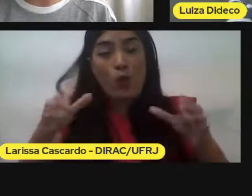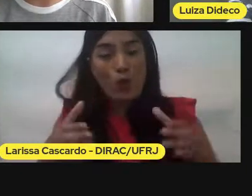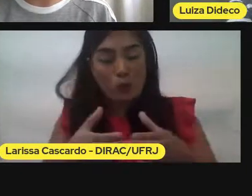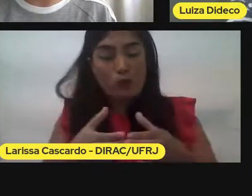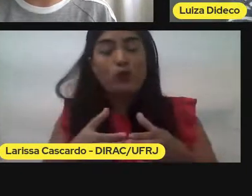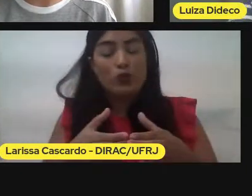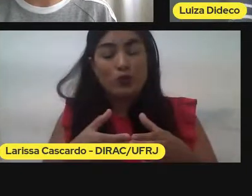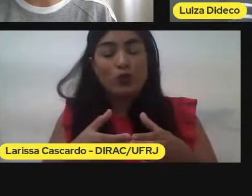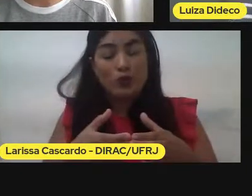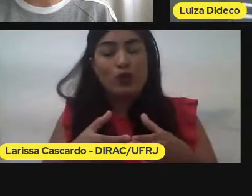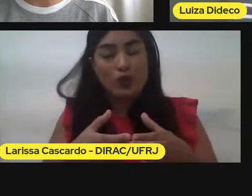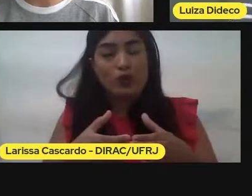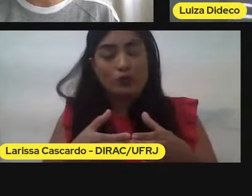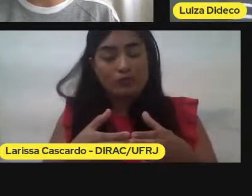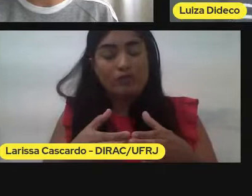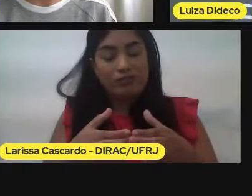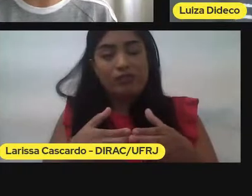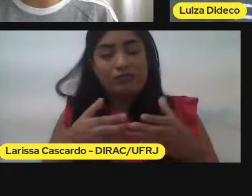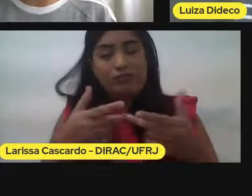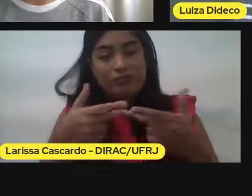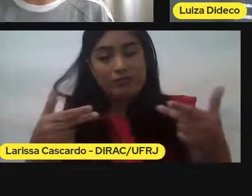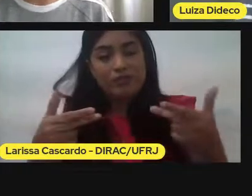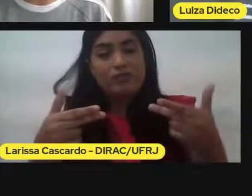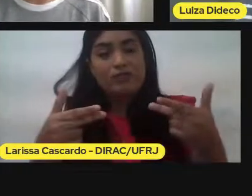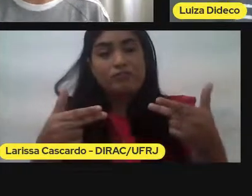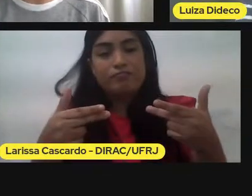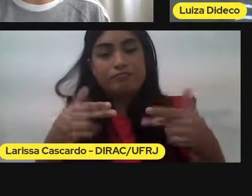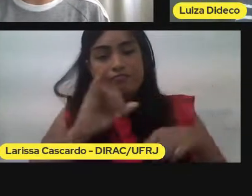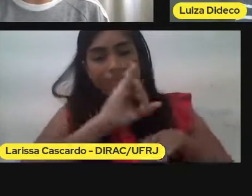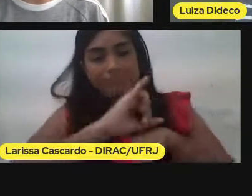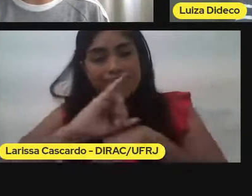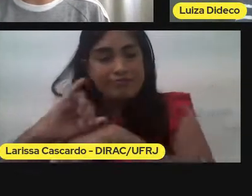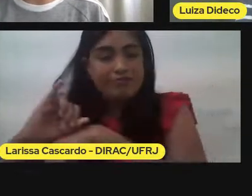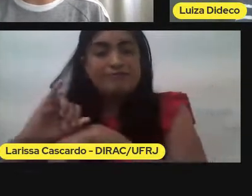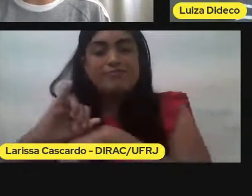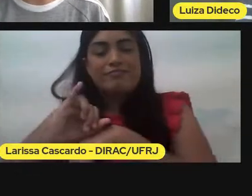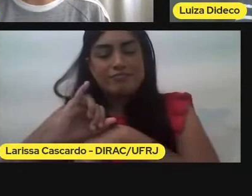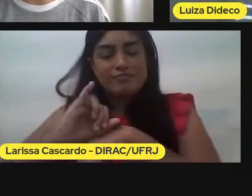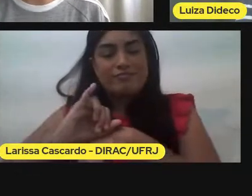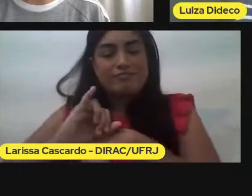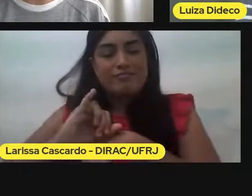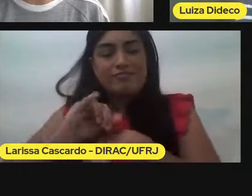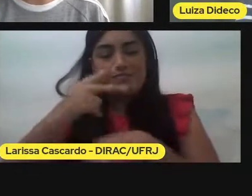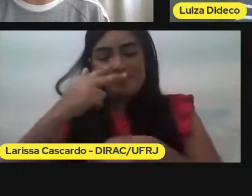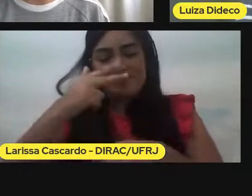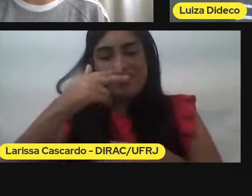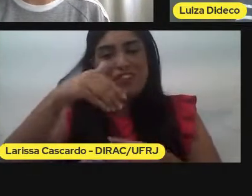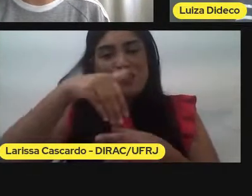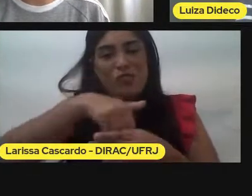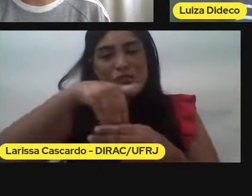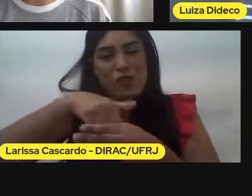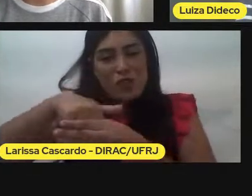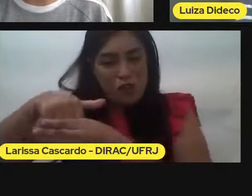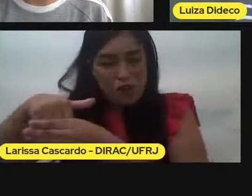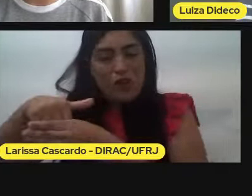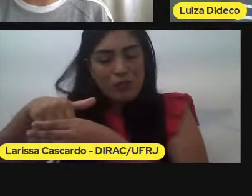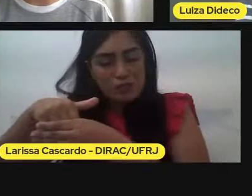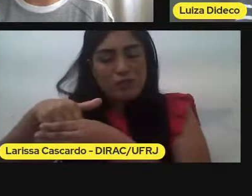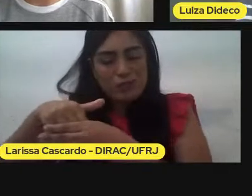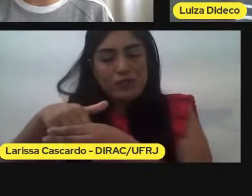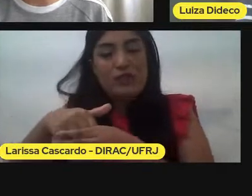o acervo do poeta, o espólio do poeta, que estão esses envelopes, em sua grande maioria, depositados